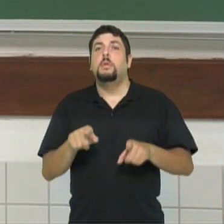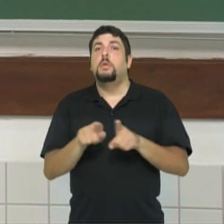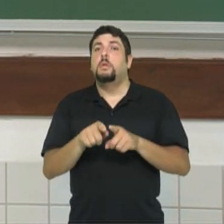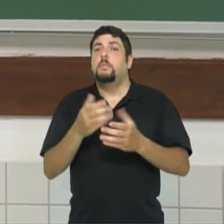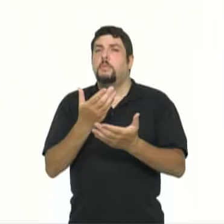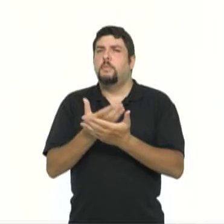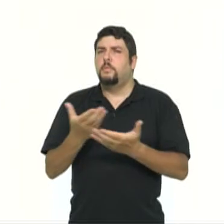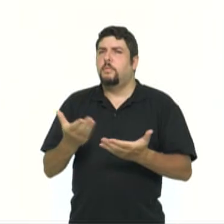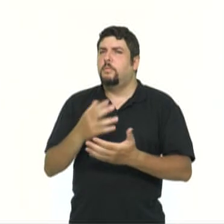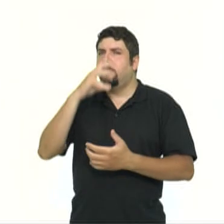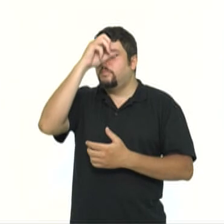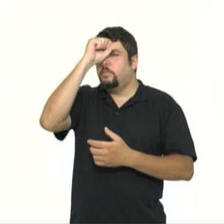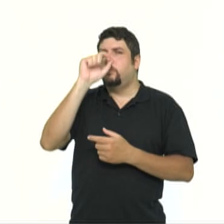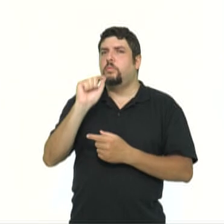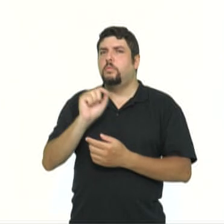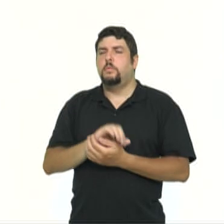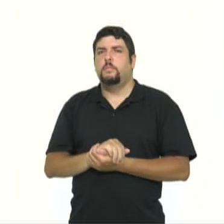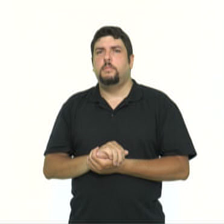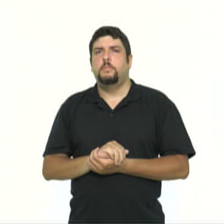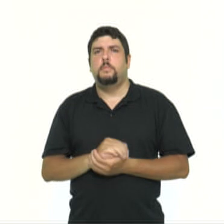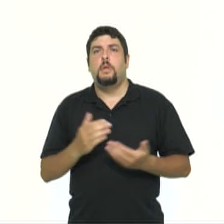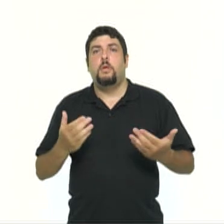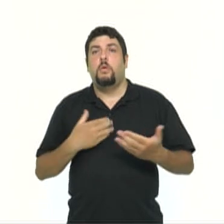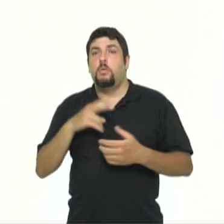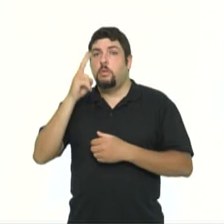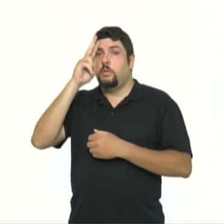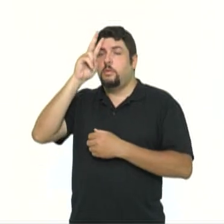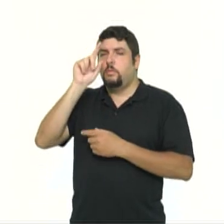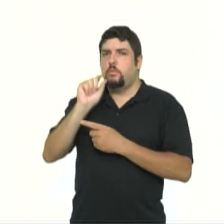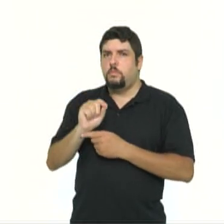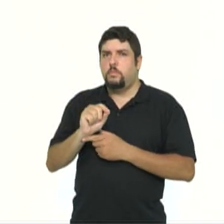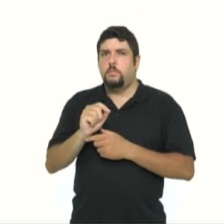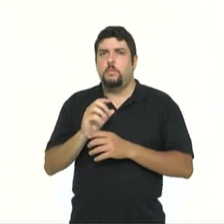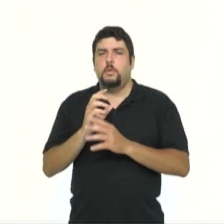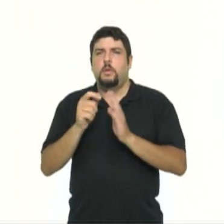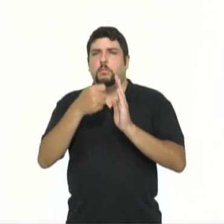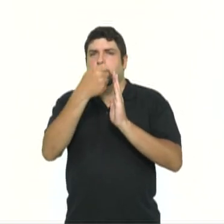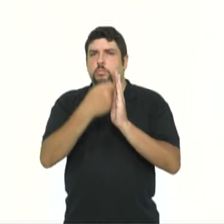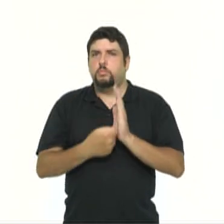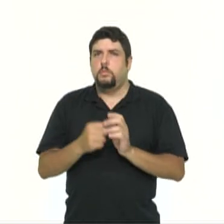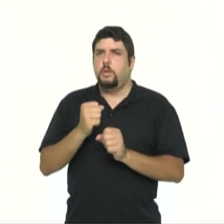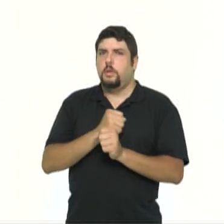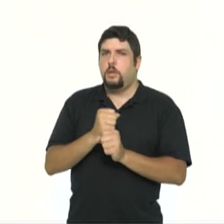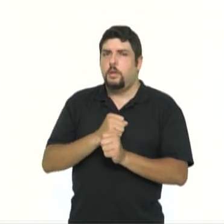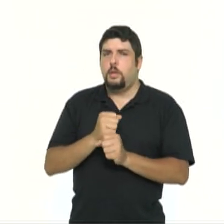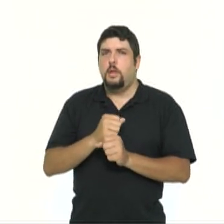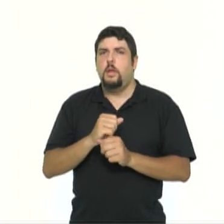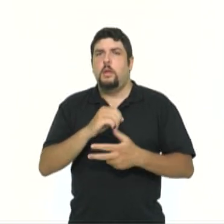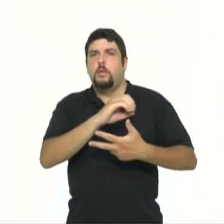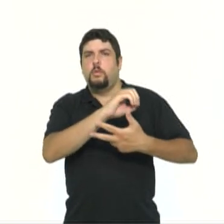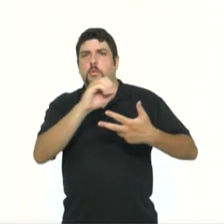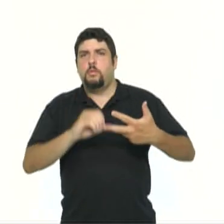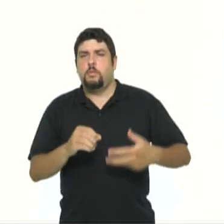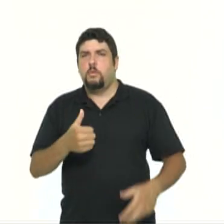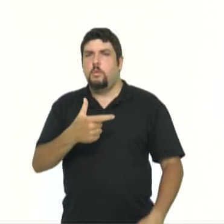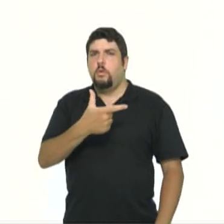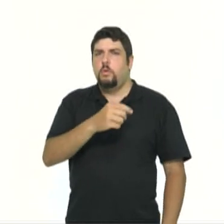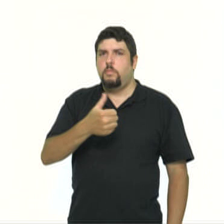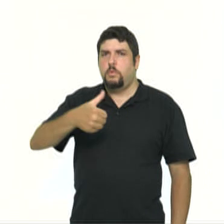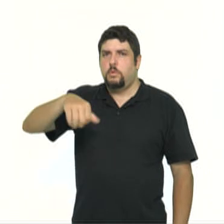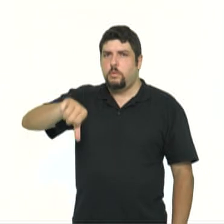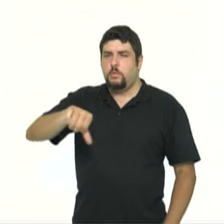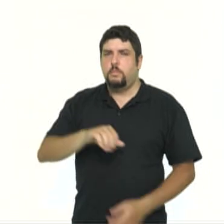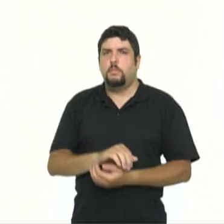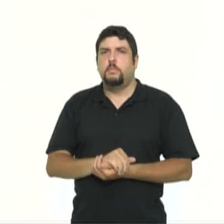hoje? Nós relembramos a redação do Enem do ano de 2019. Nós lemos